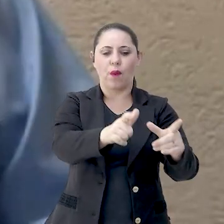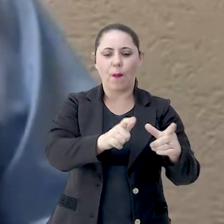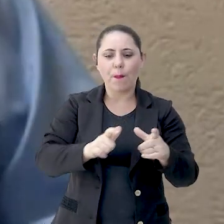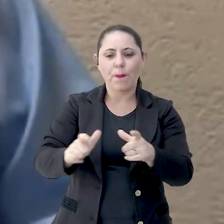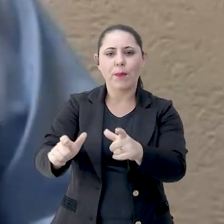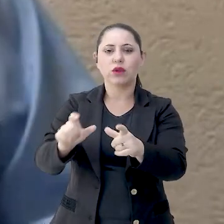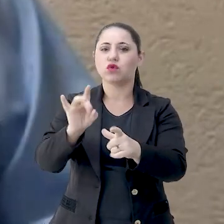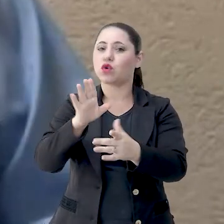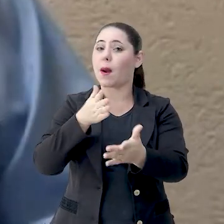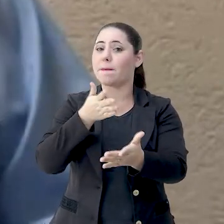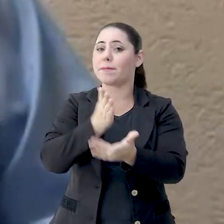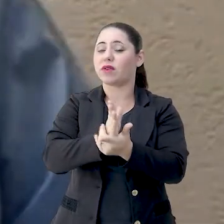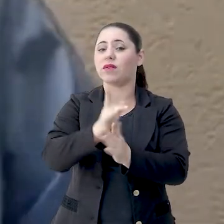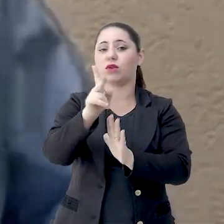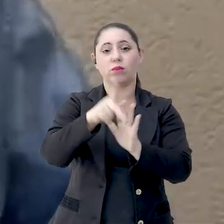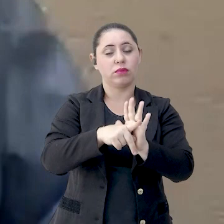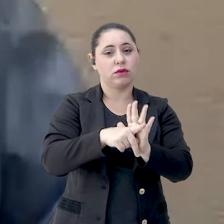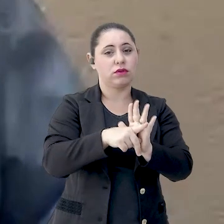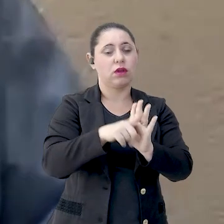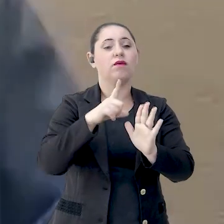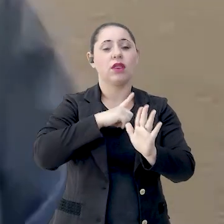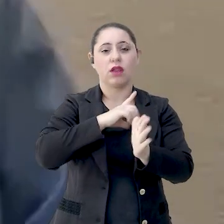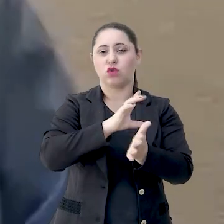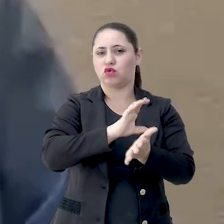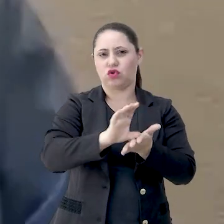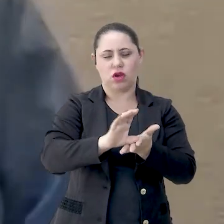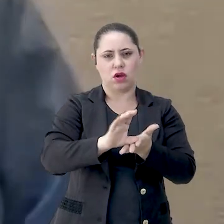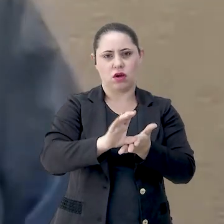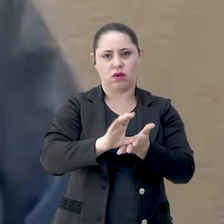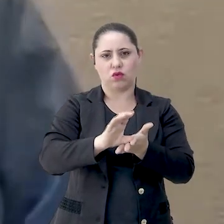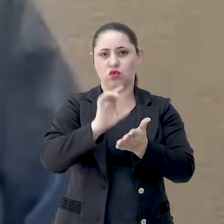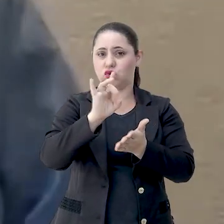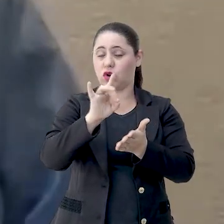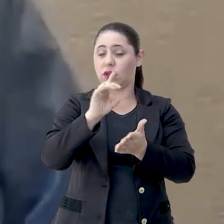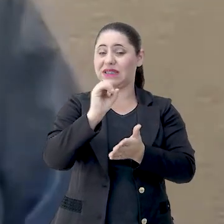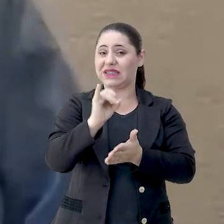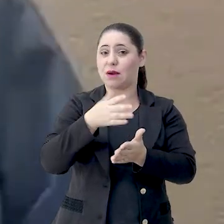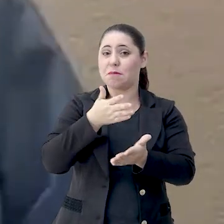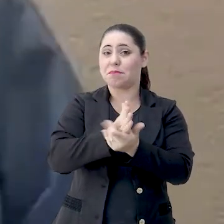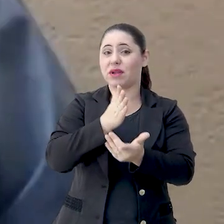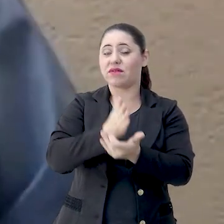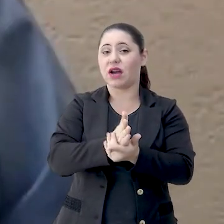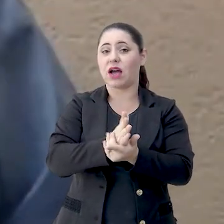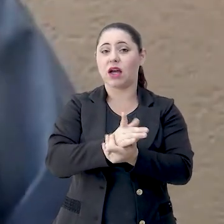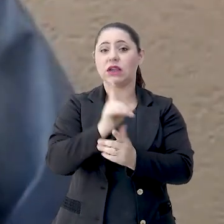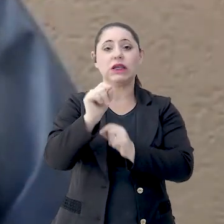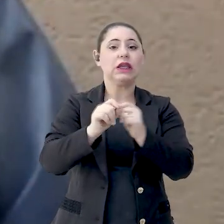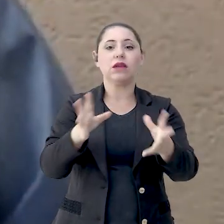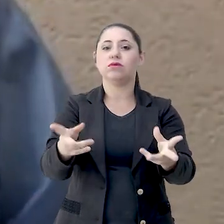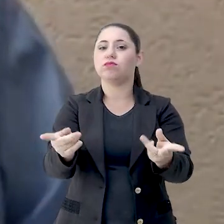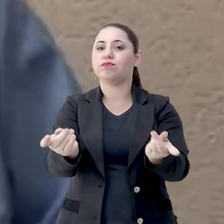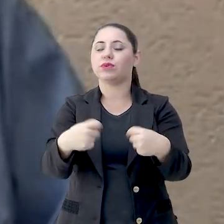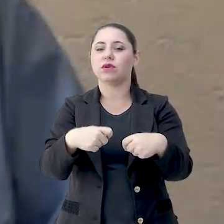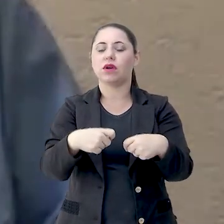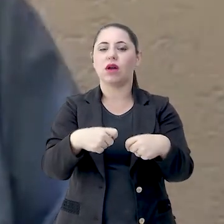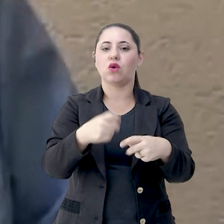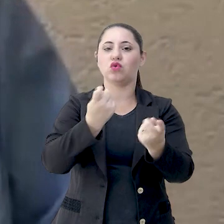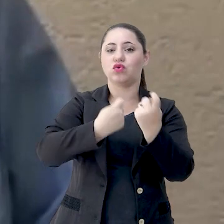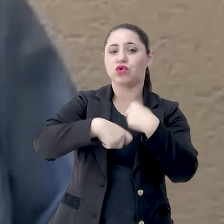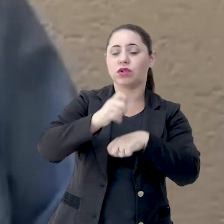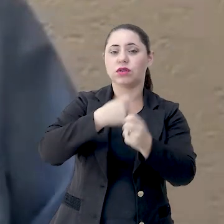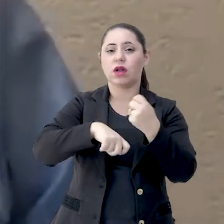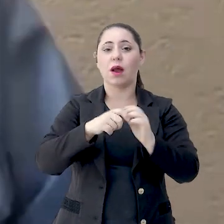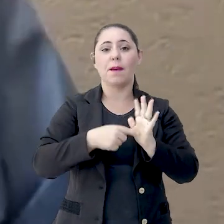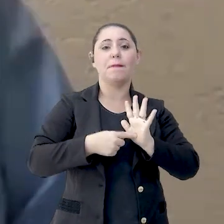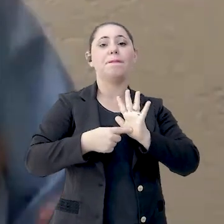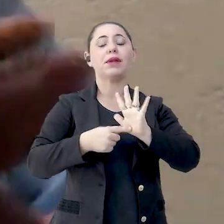todas as áreas. E só vão ser aprovados bons projetos, porque você não tem dinheiro para atender todos os municípios. Então, aqueles que capacitarem melhor os